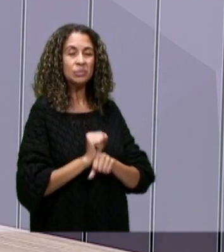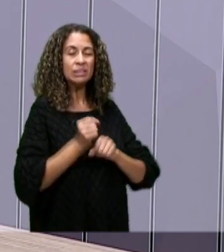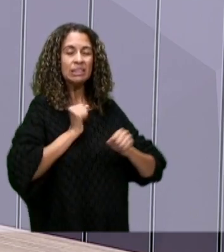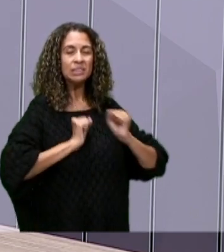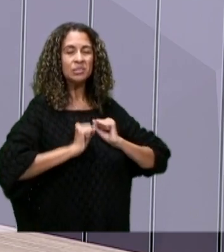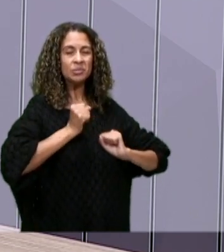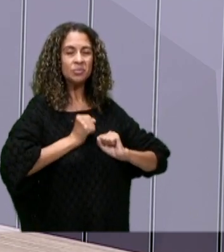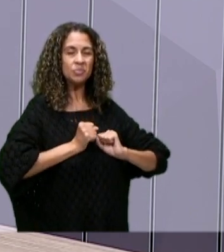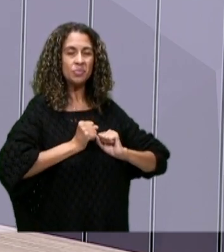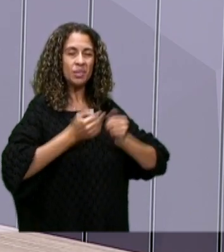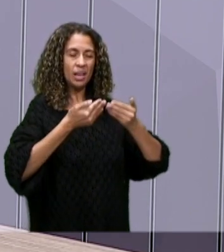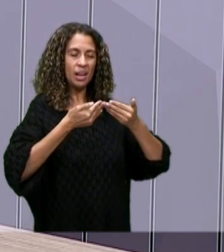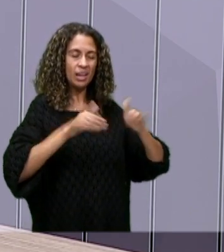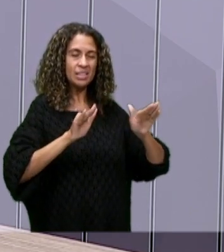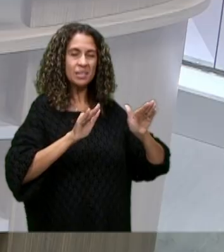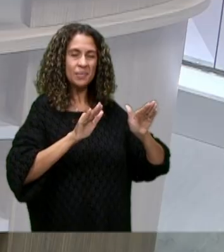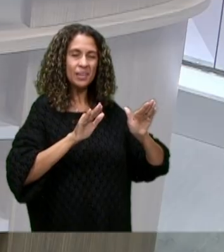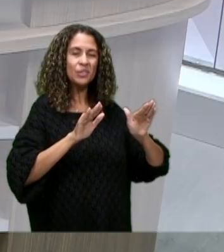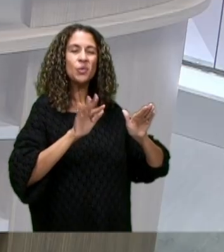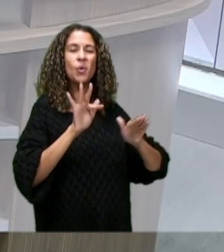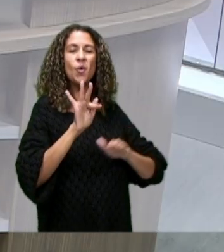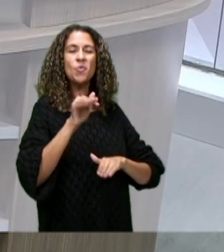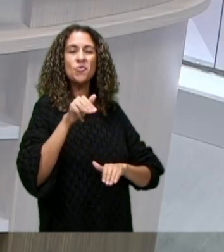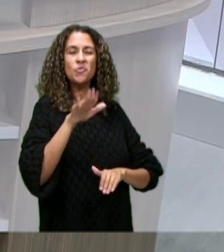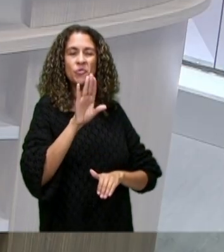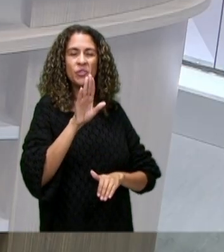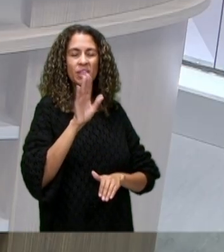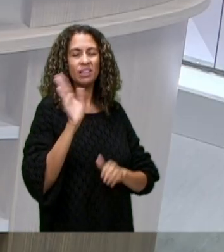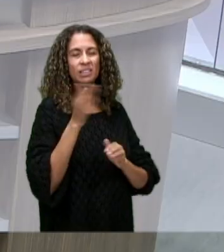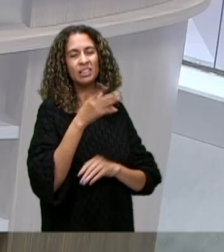ansiosos pelo fim da história.